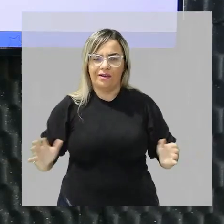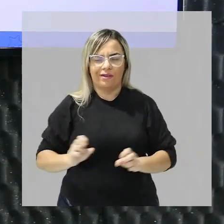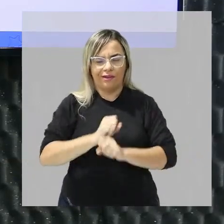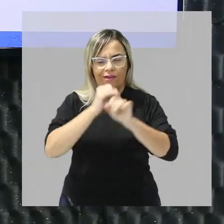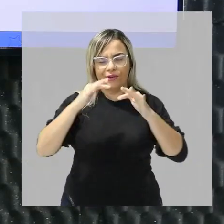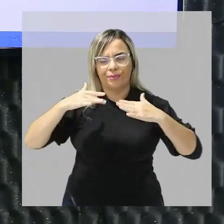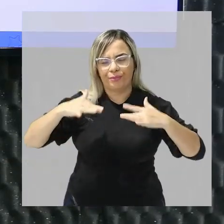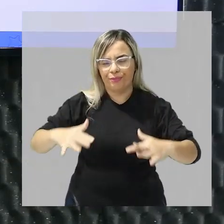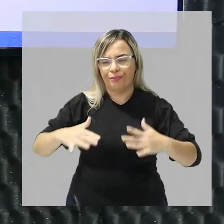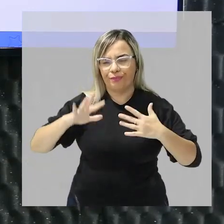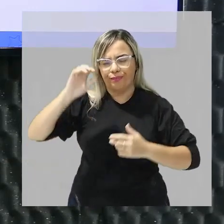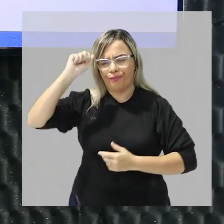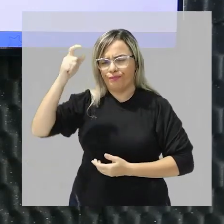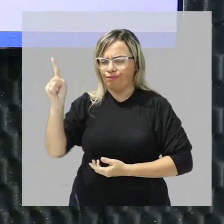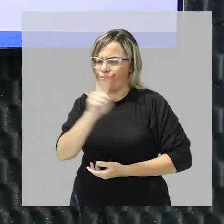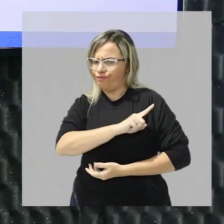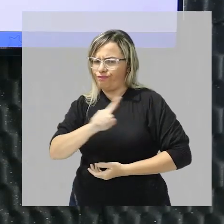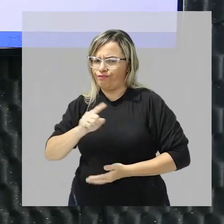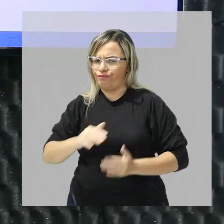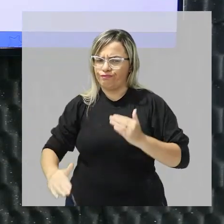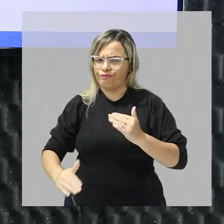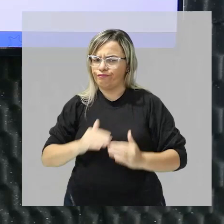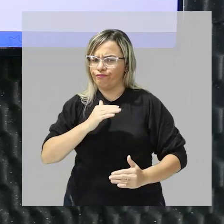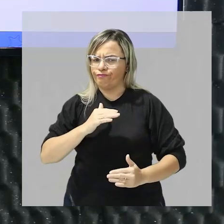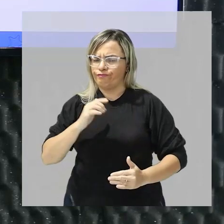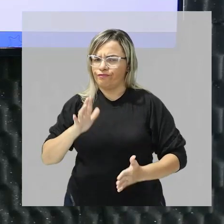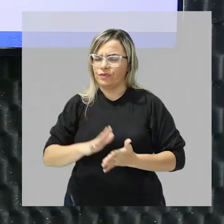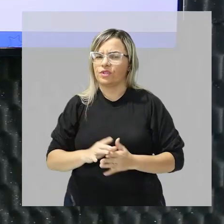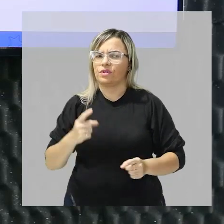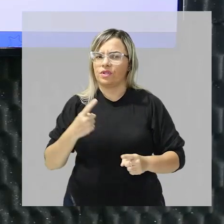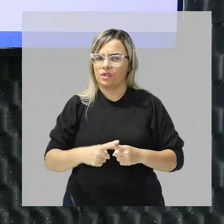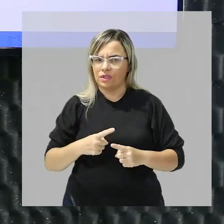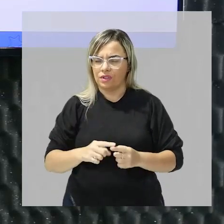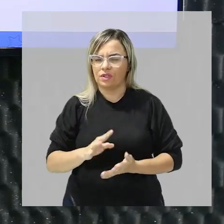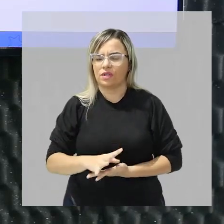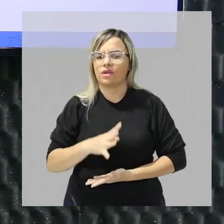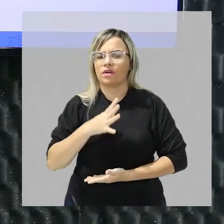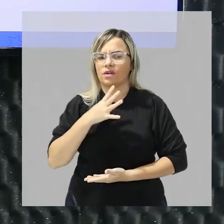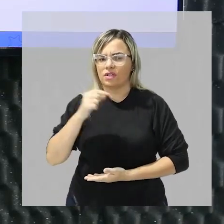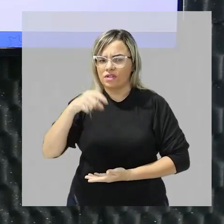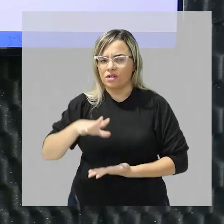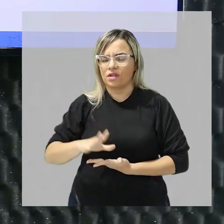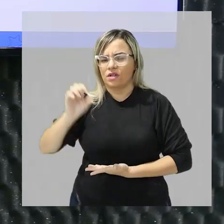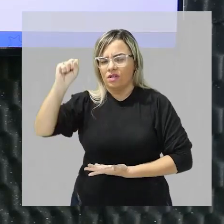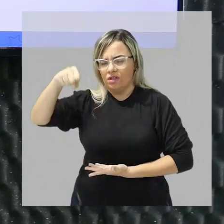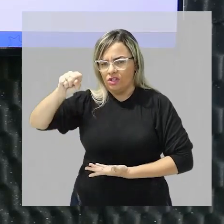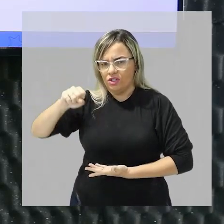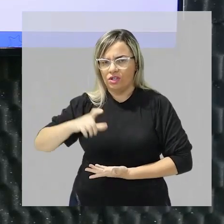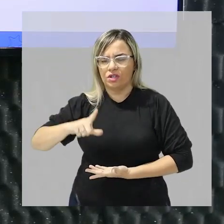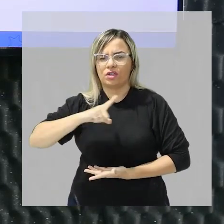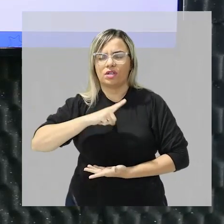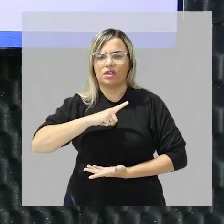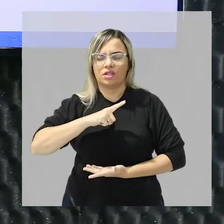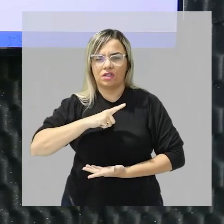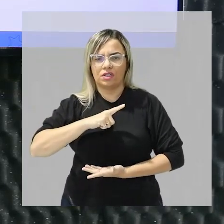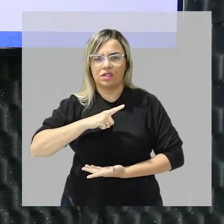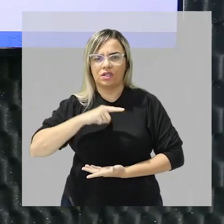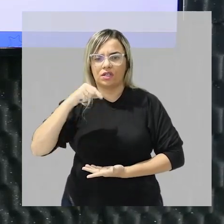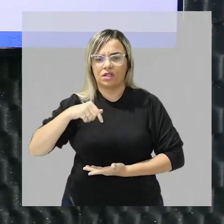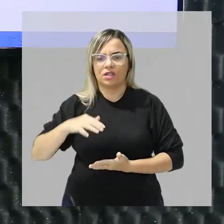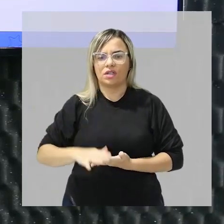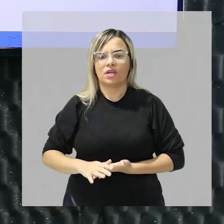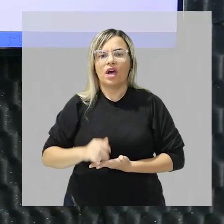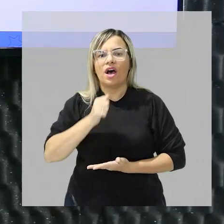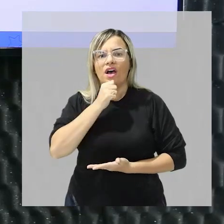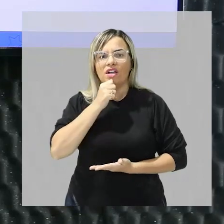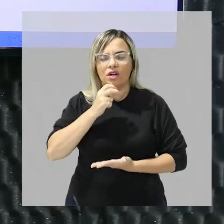ideia, não concordou, porque reconheceu que sim, havia e ainda há racismo no